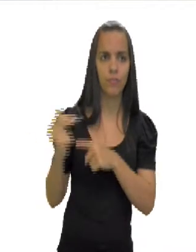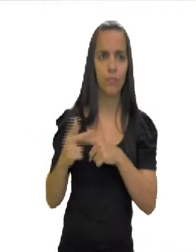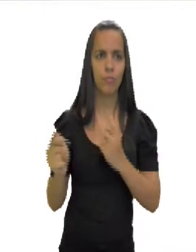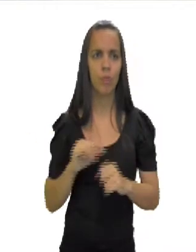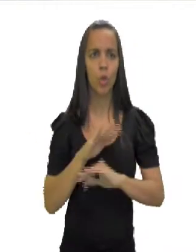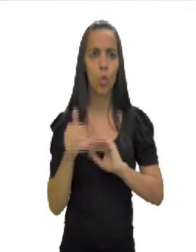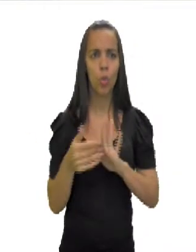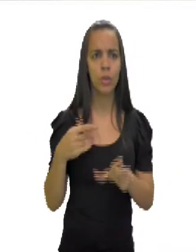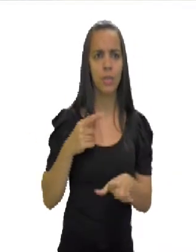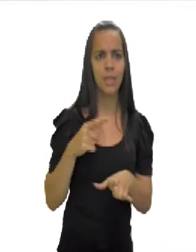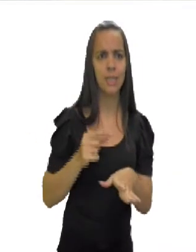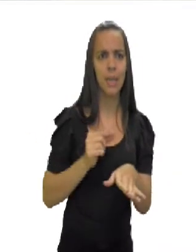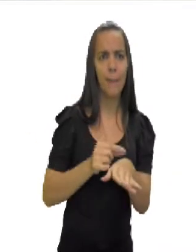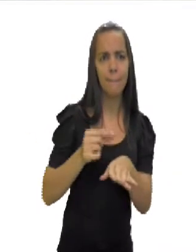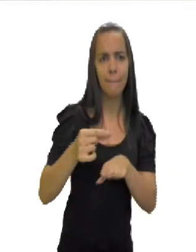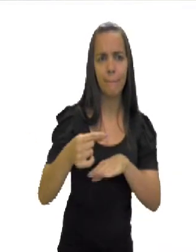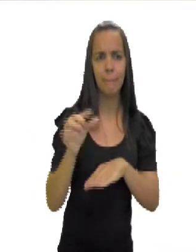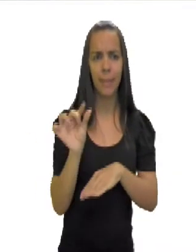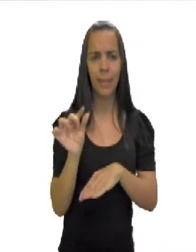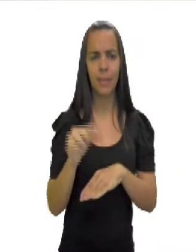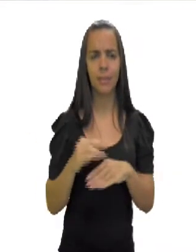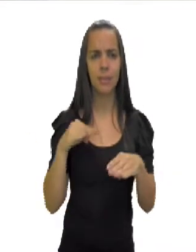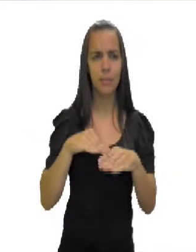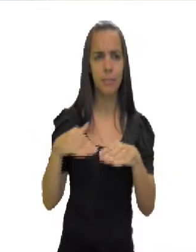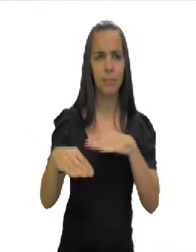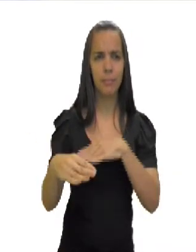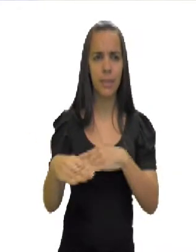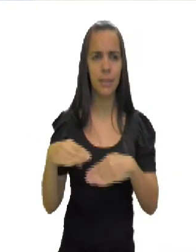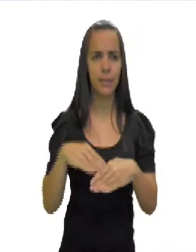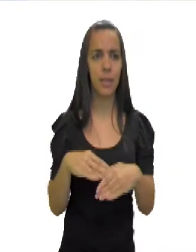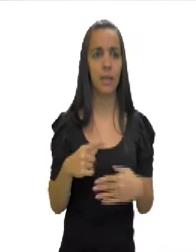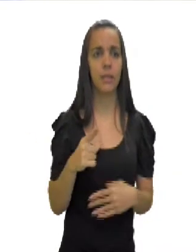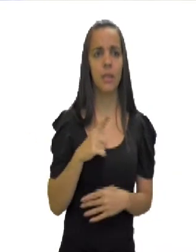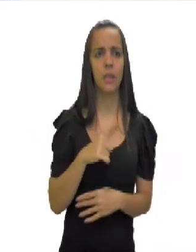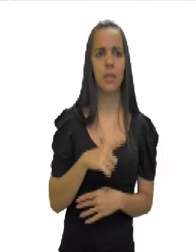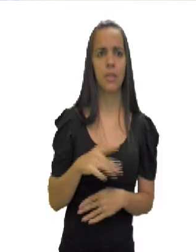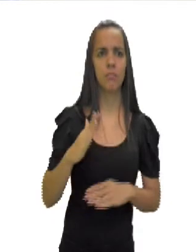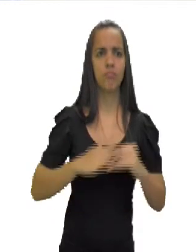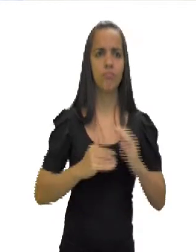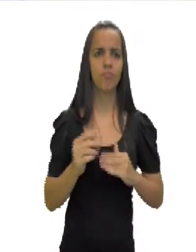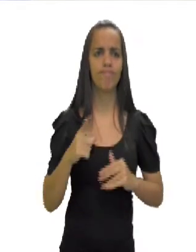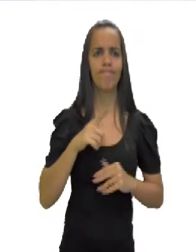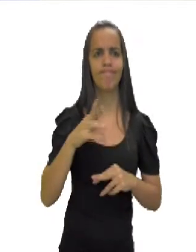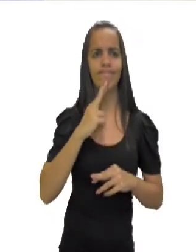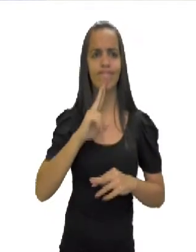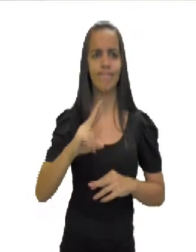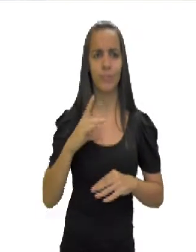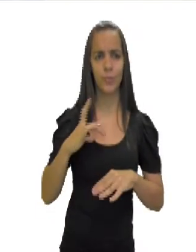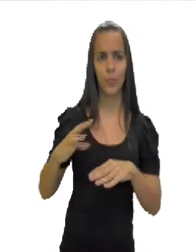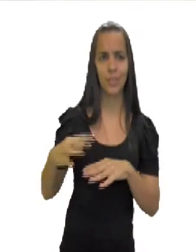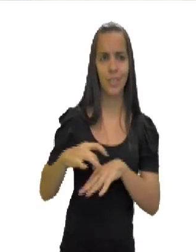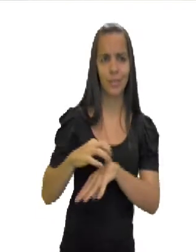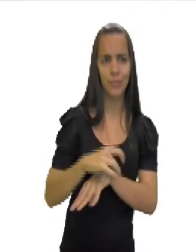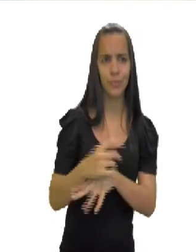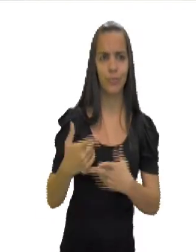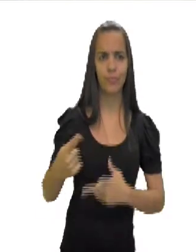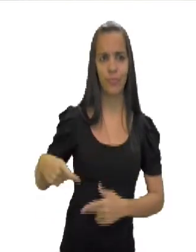na resposta a infecções causadas por parasitas, como os vermes, por